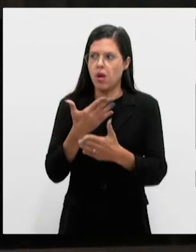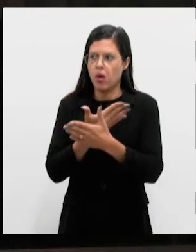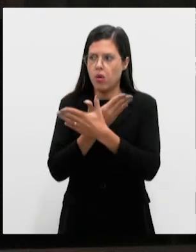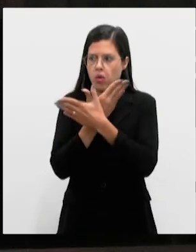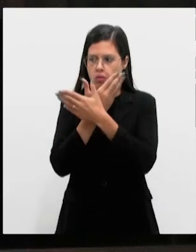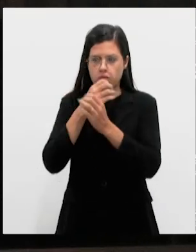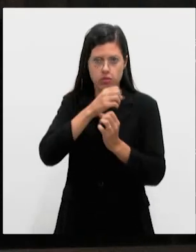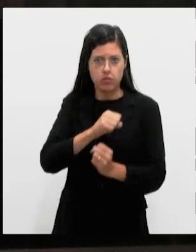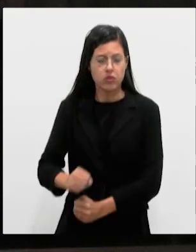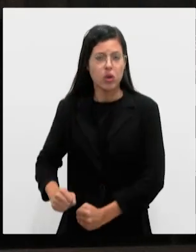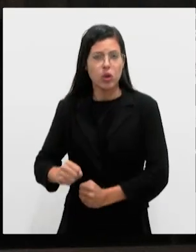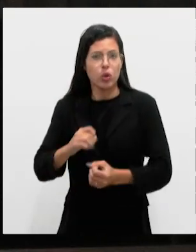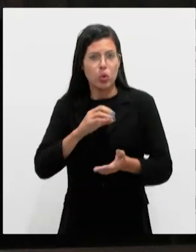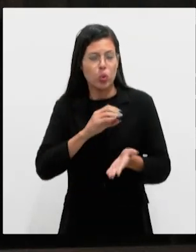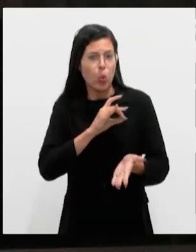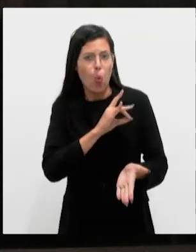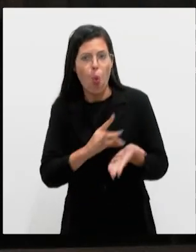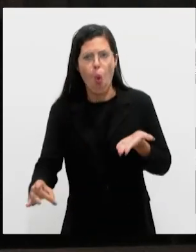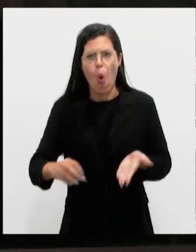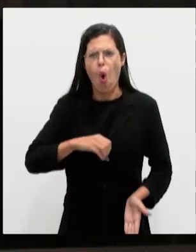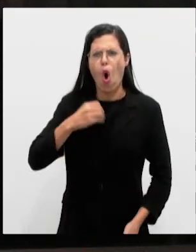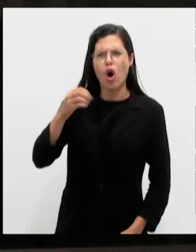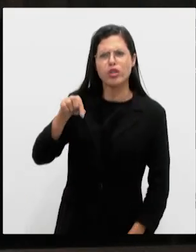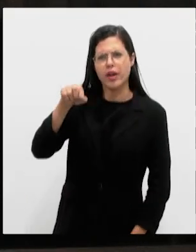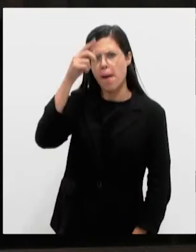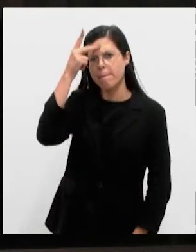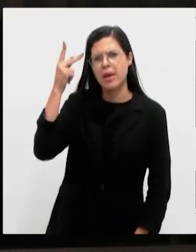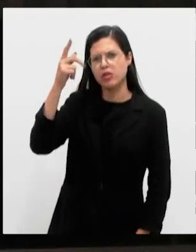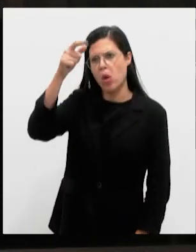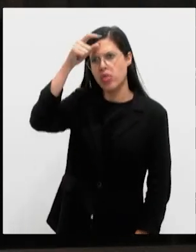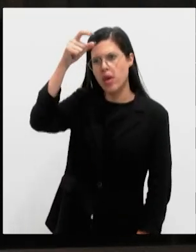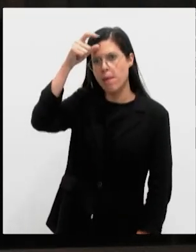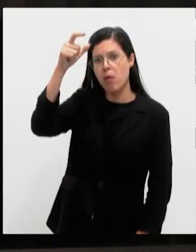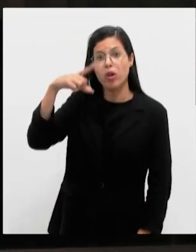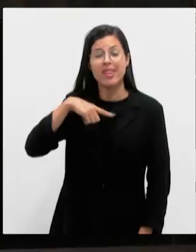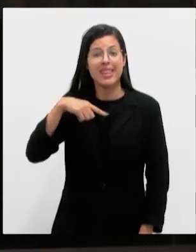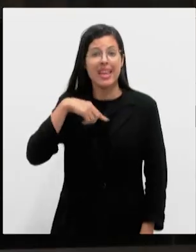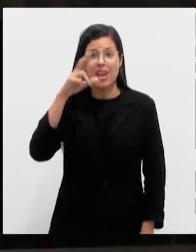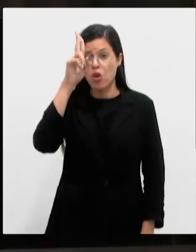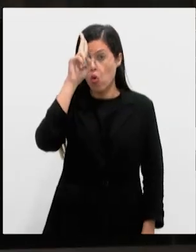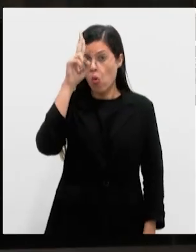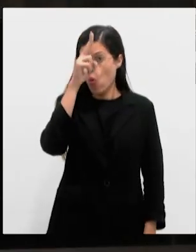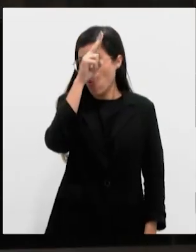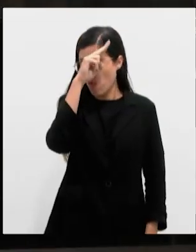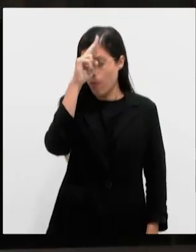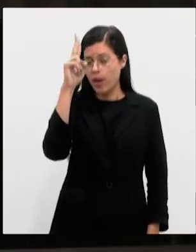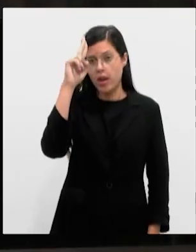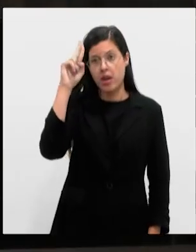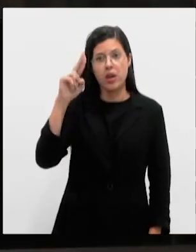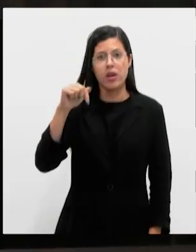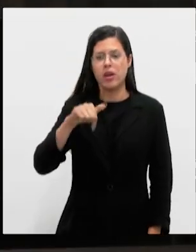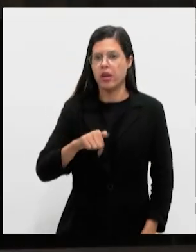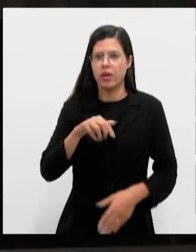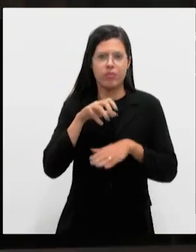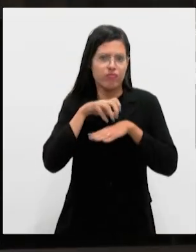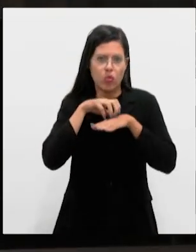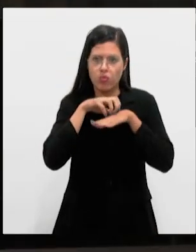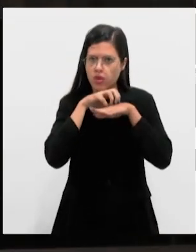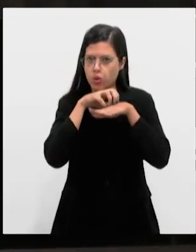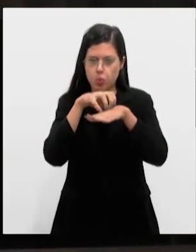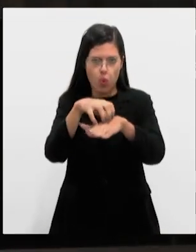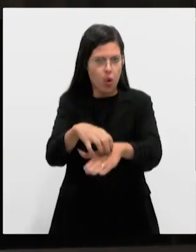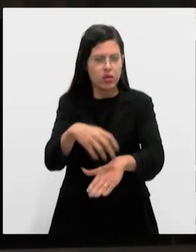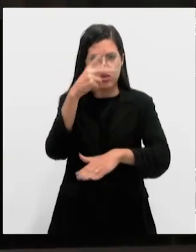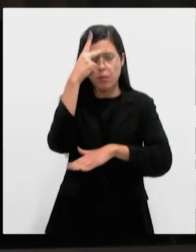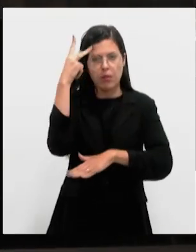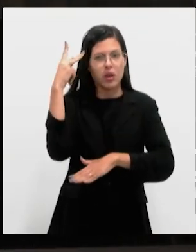aquela pessoa é o demônio. Pessoal, tem Uber, que não transporta